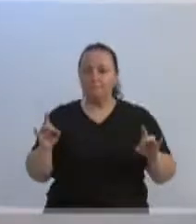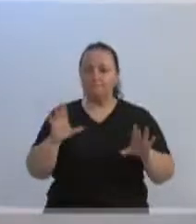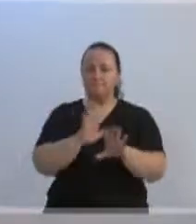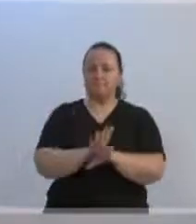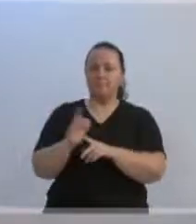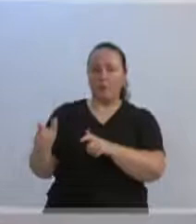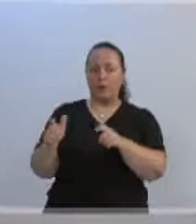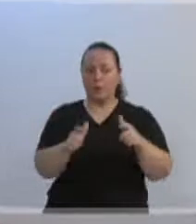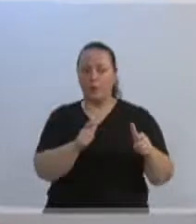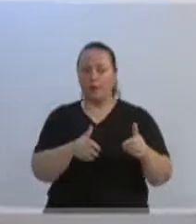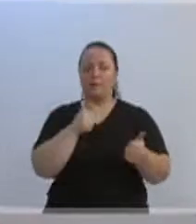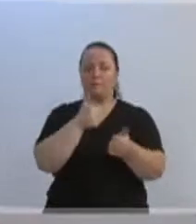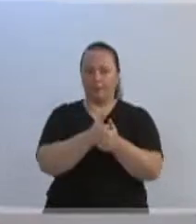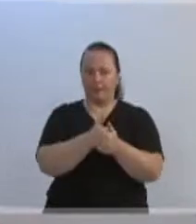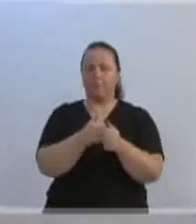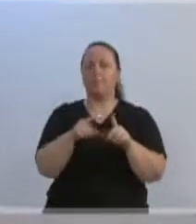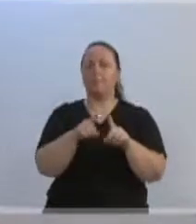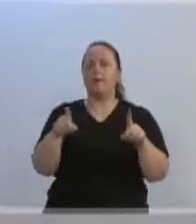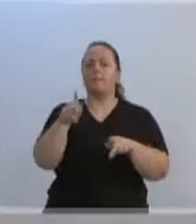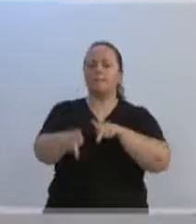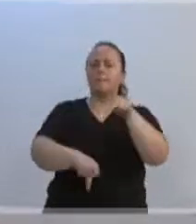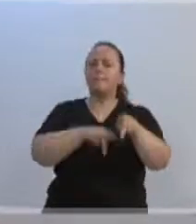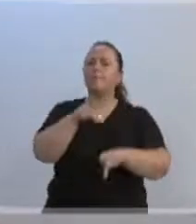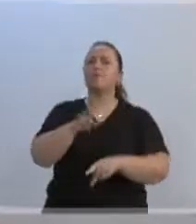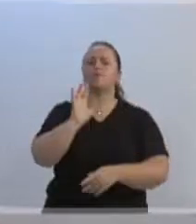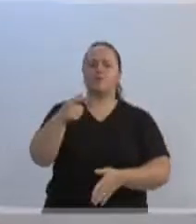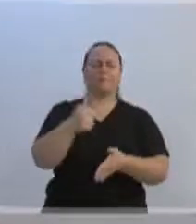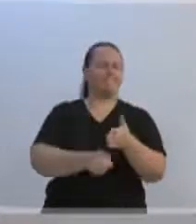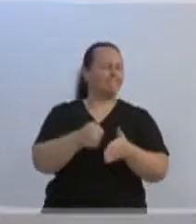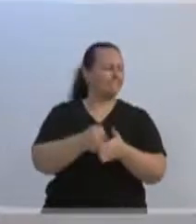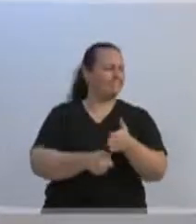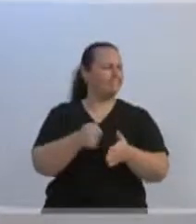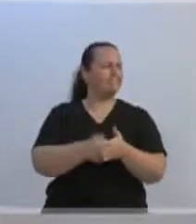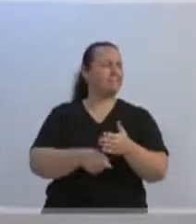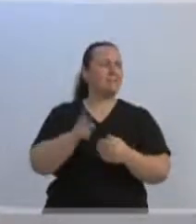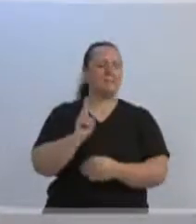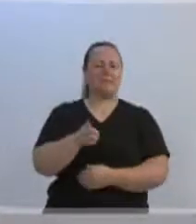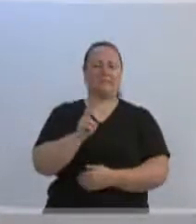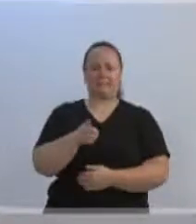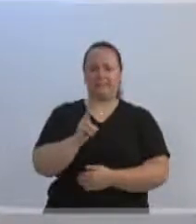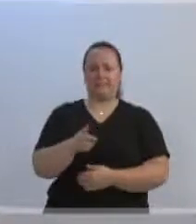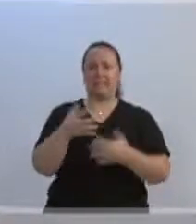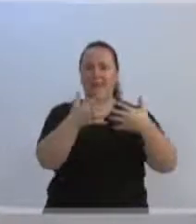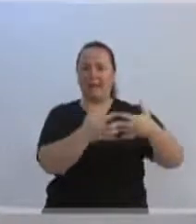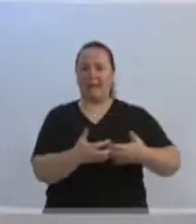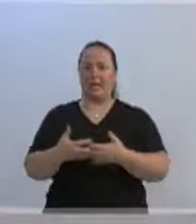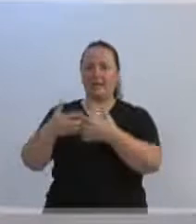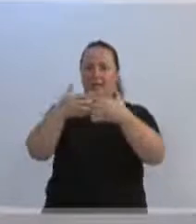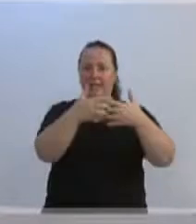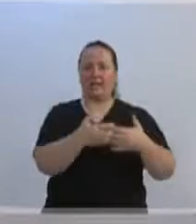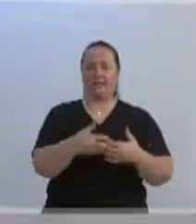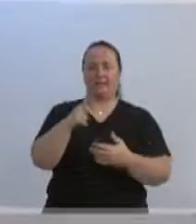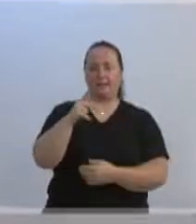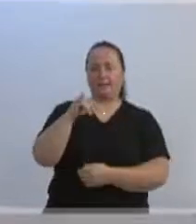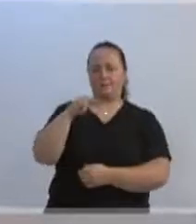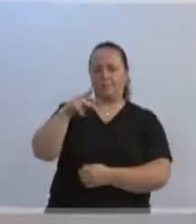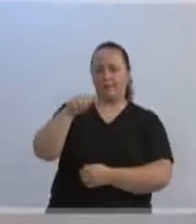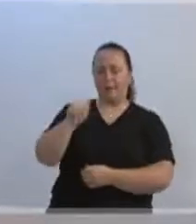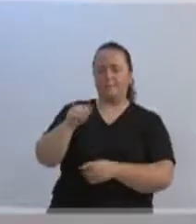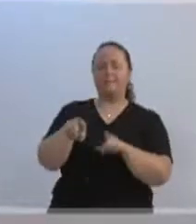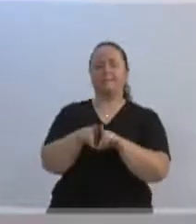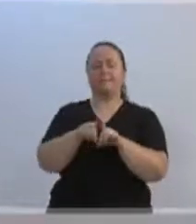região mas eu sei que a população tem cobrado constantemente caminhão pipa e um caminhão velho passou por uma manutenção ontem